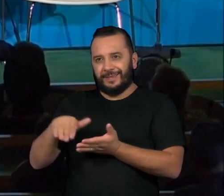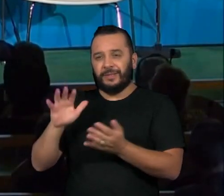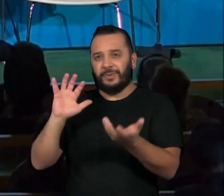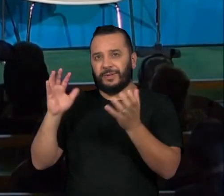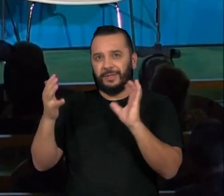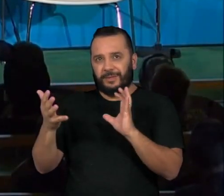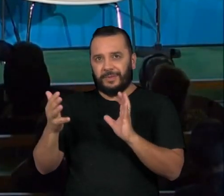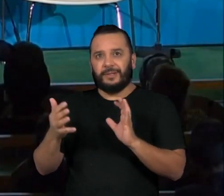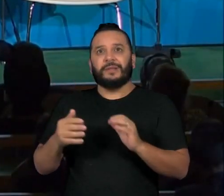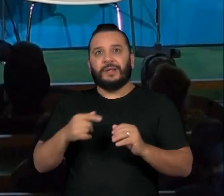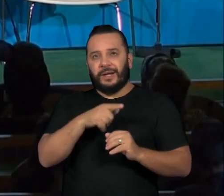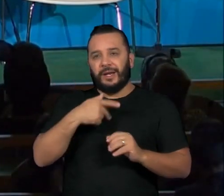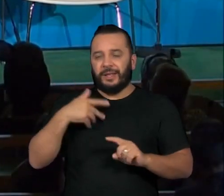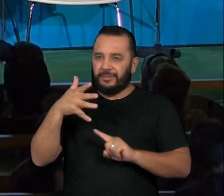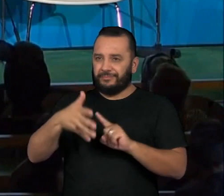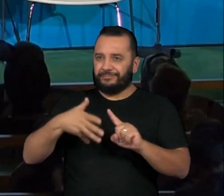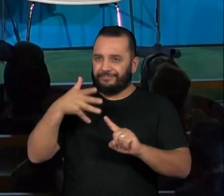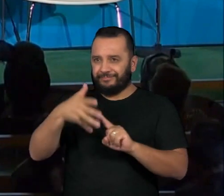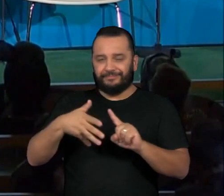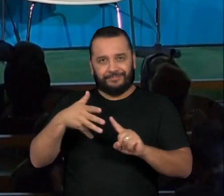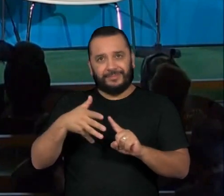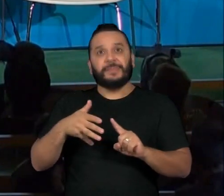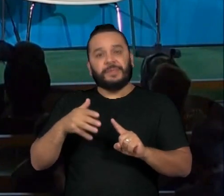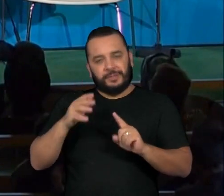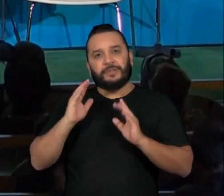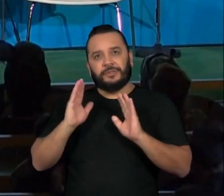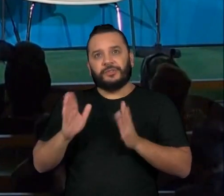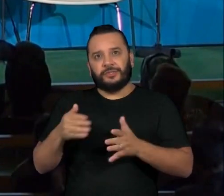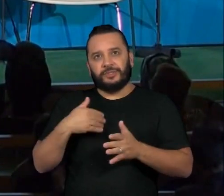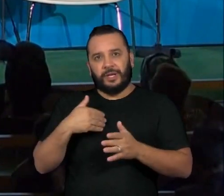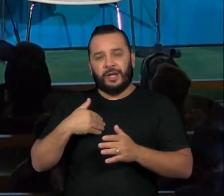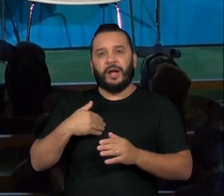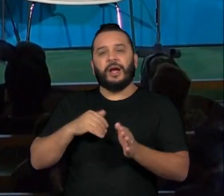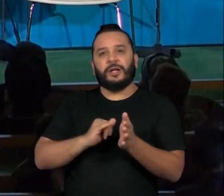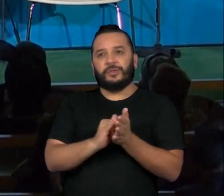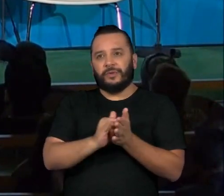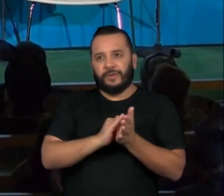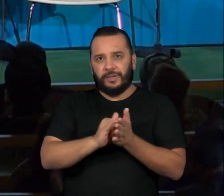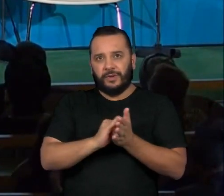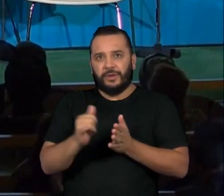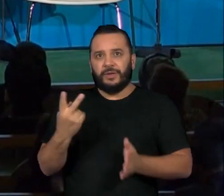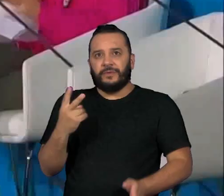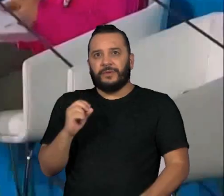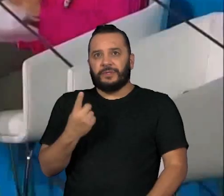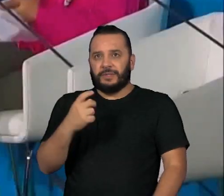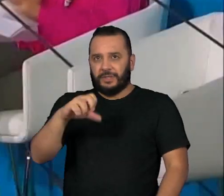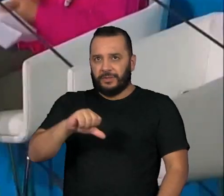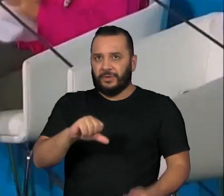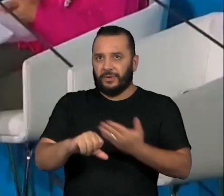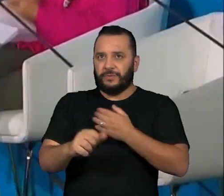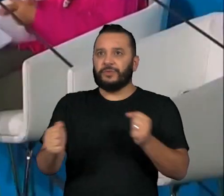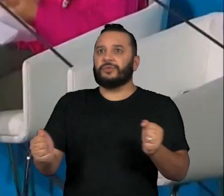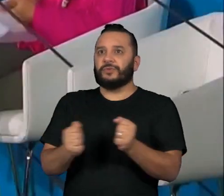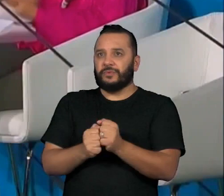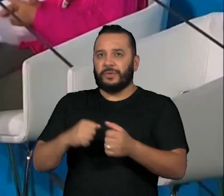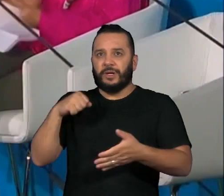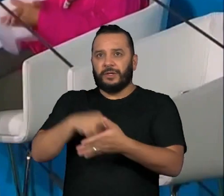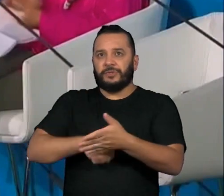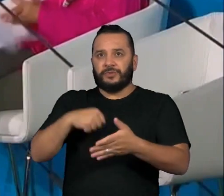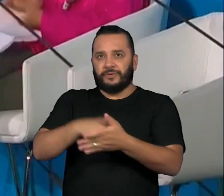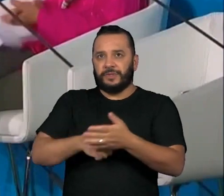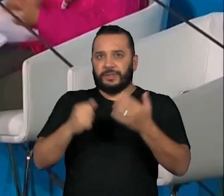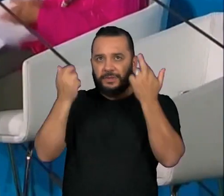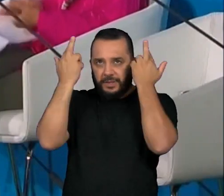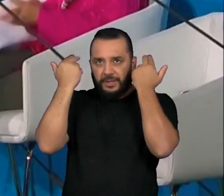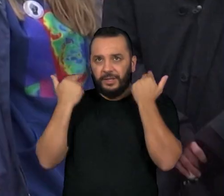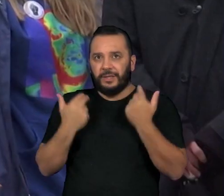Guterres, discursou na Cúpula do Clima das Nações Unidas, em Nova York, em 2019, ao lado da ativista sueca